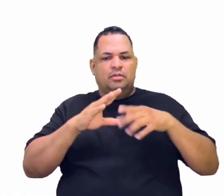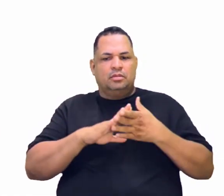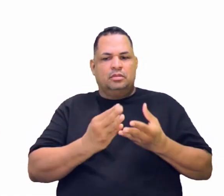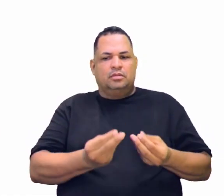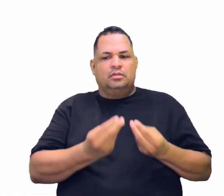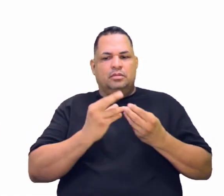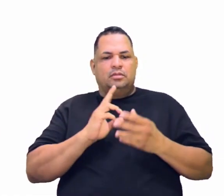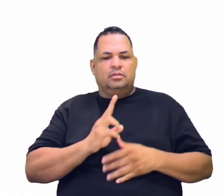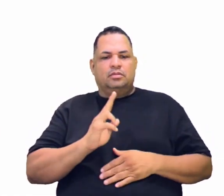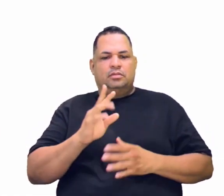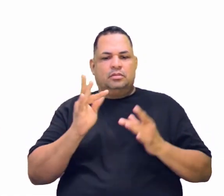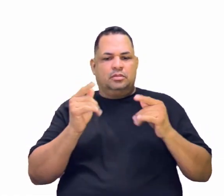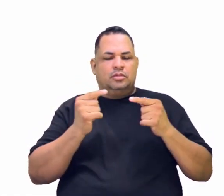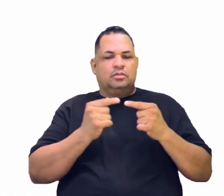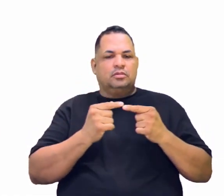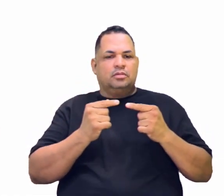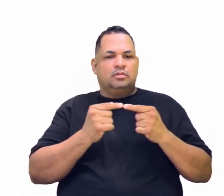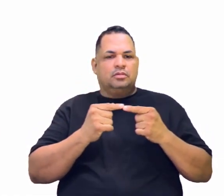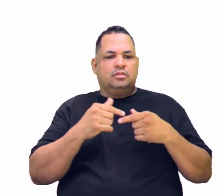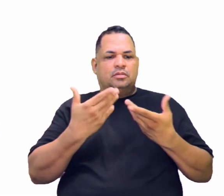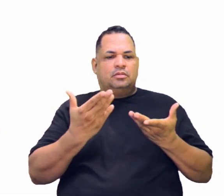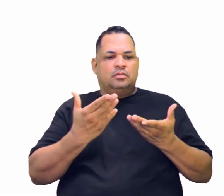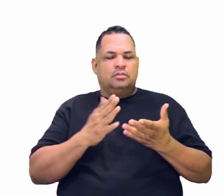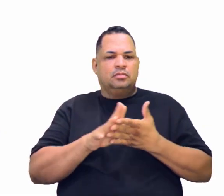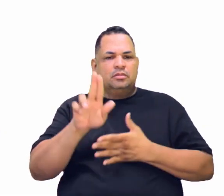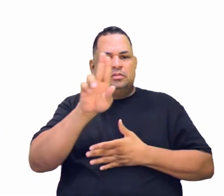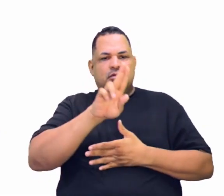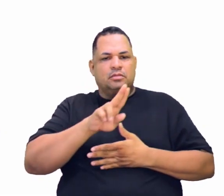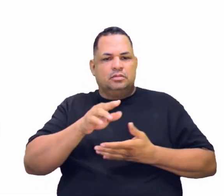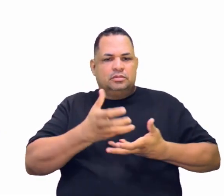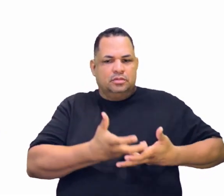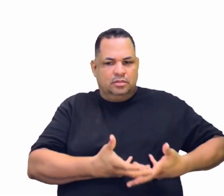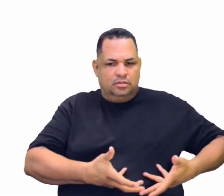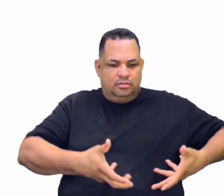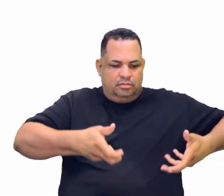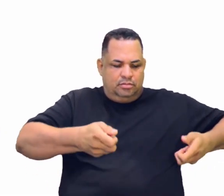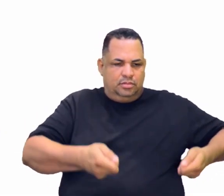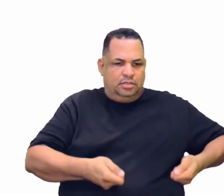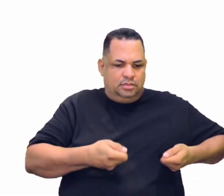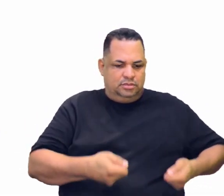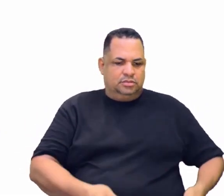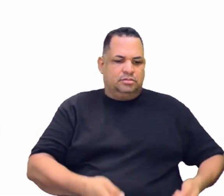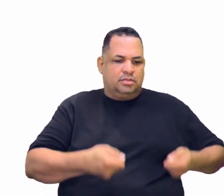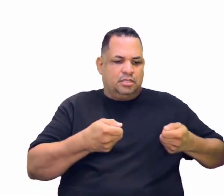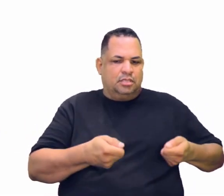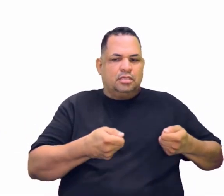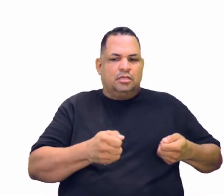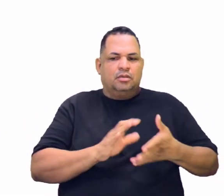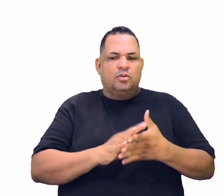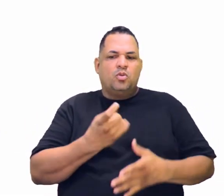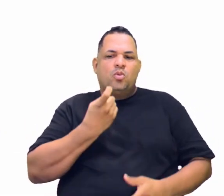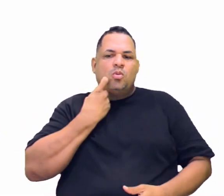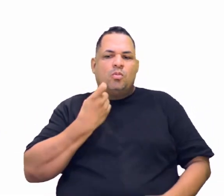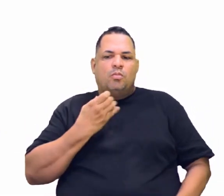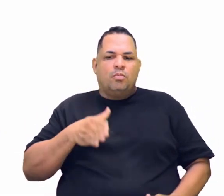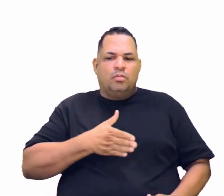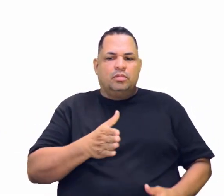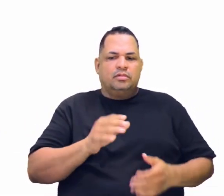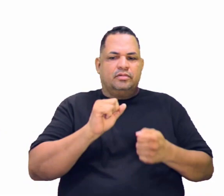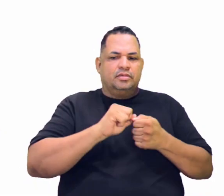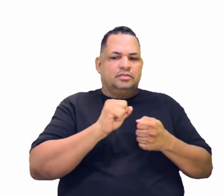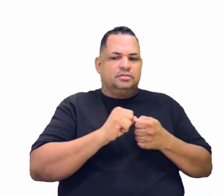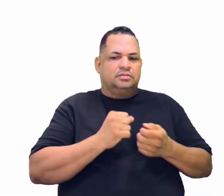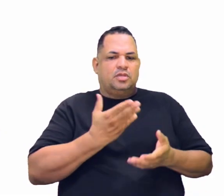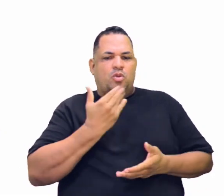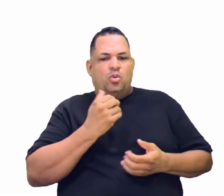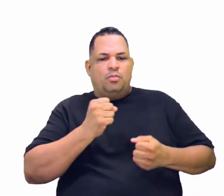durante o contato. Usa-se muita bacia, né? Para carregar o peixe, para fazer